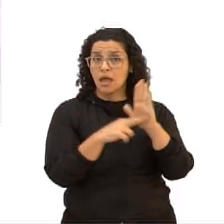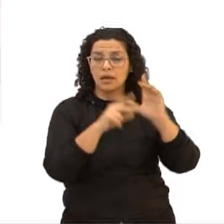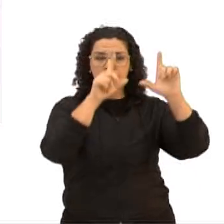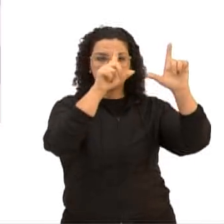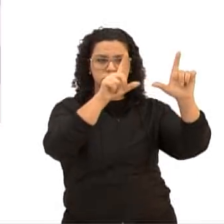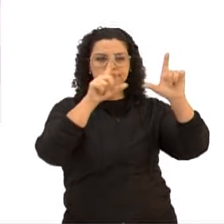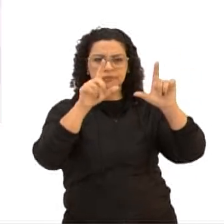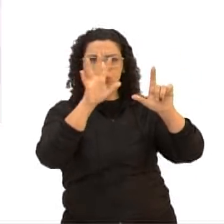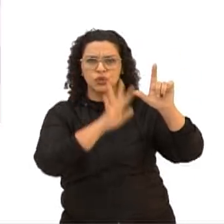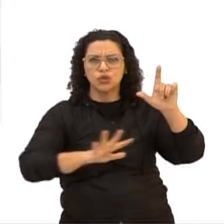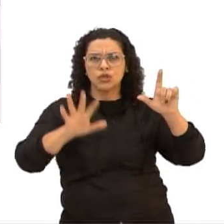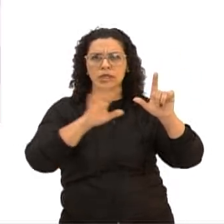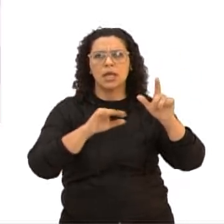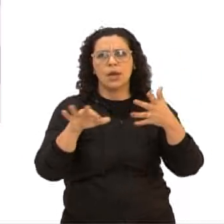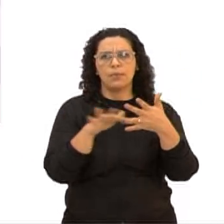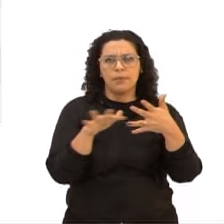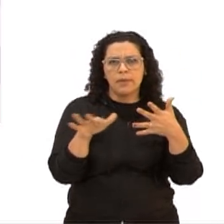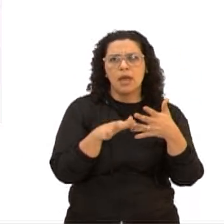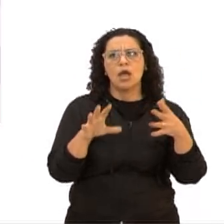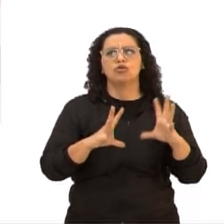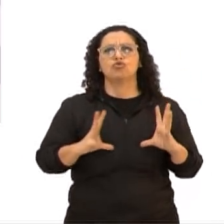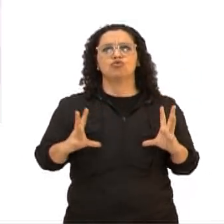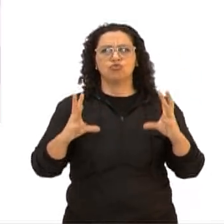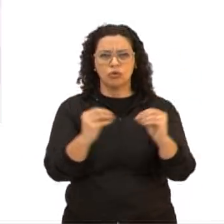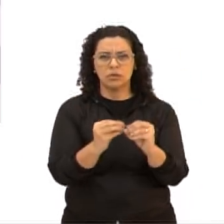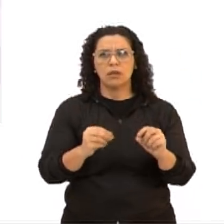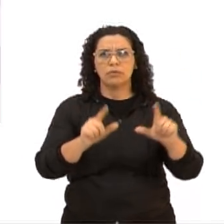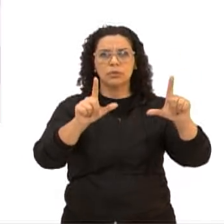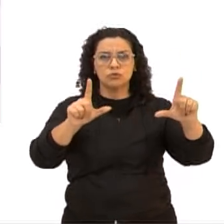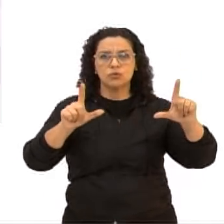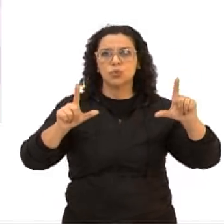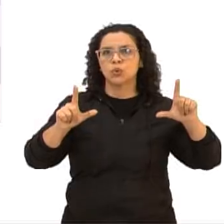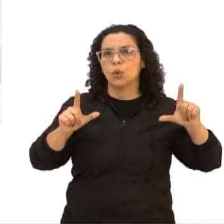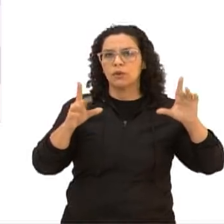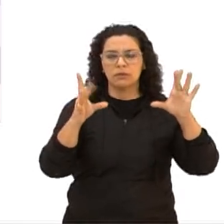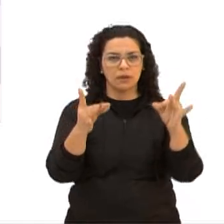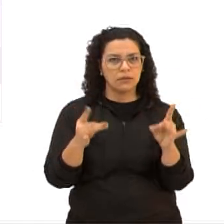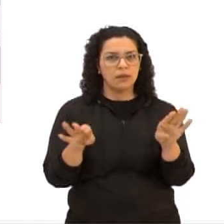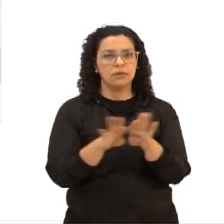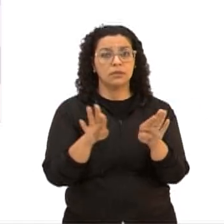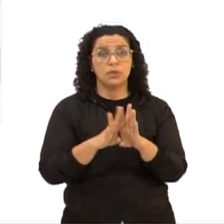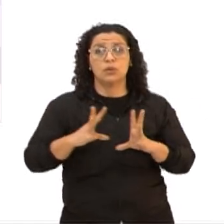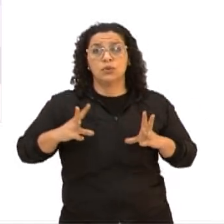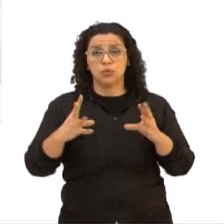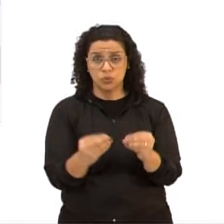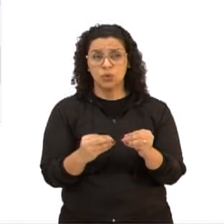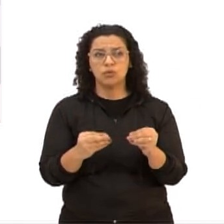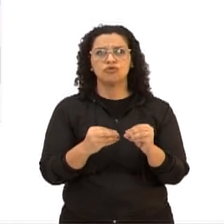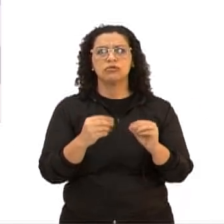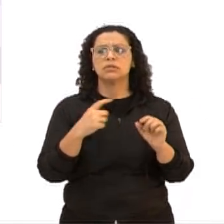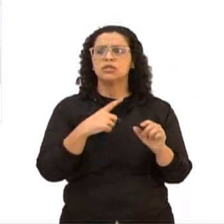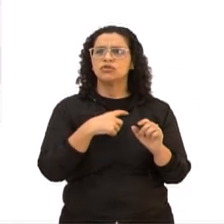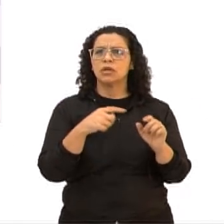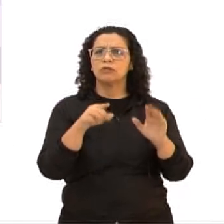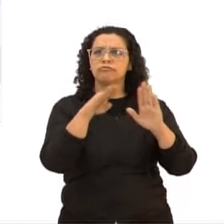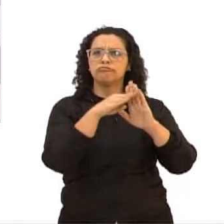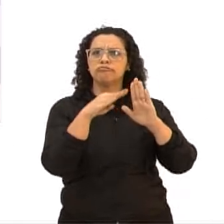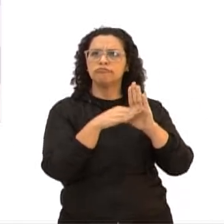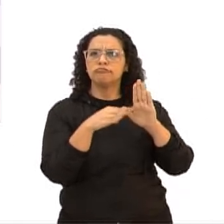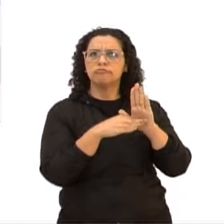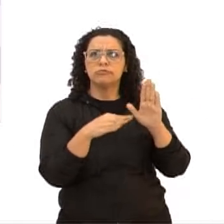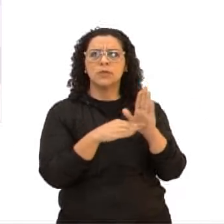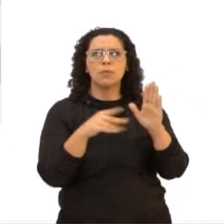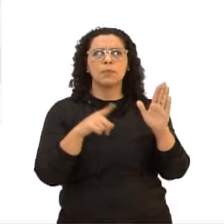como plano geral, plano médio, plano total, close, detalhe, e eles são todos construídos, esses planos, a